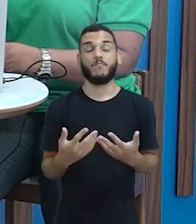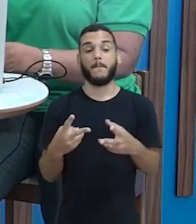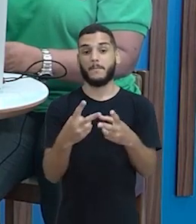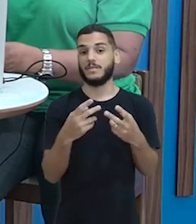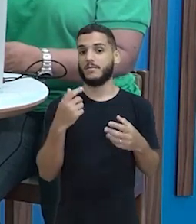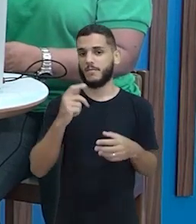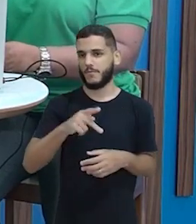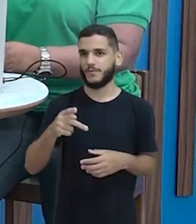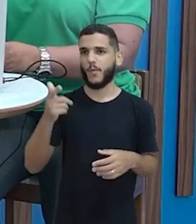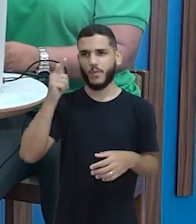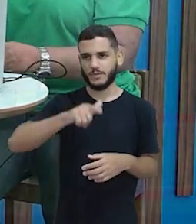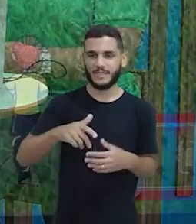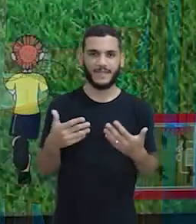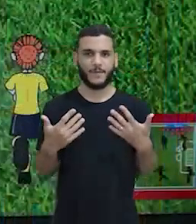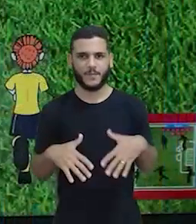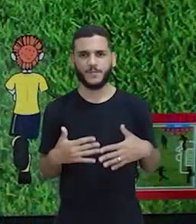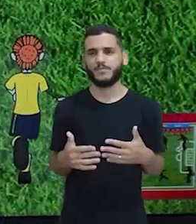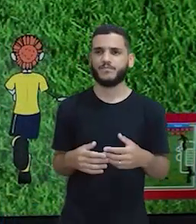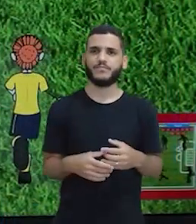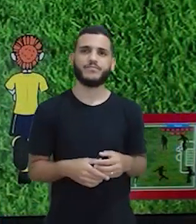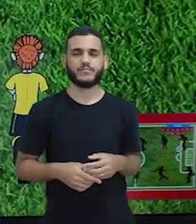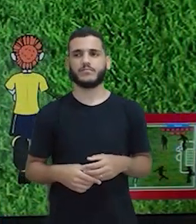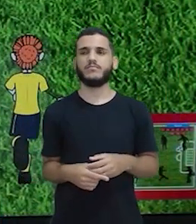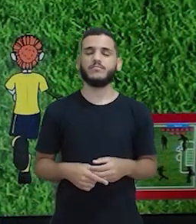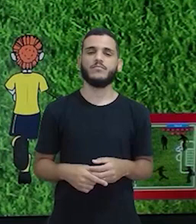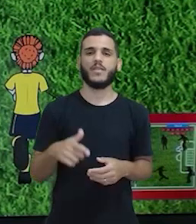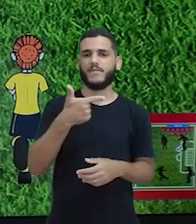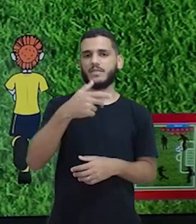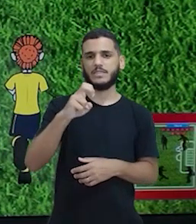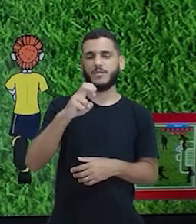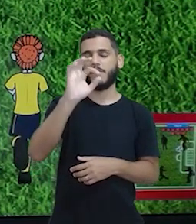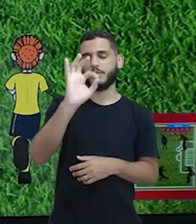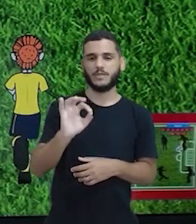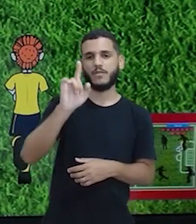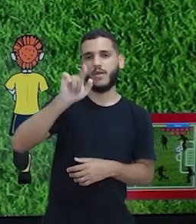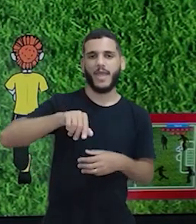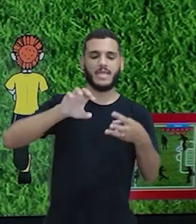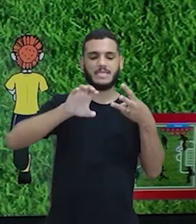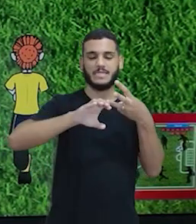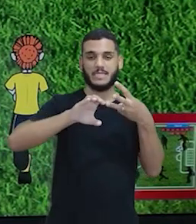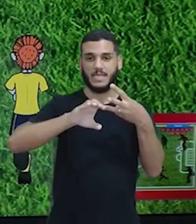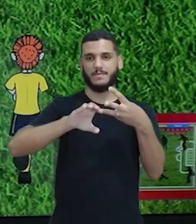da professora mata bora ver aqui 25% de um 400 vai dar letra